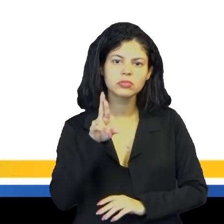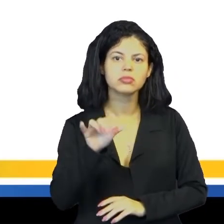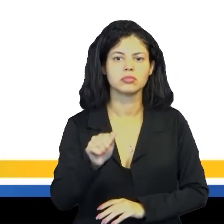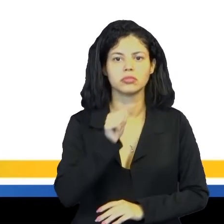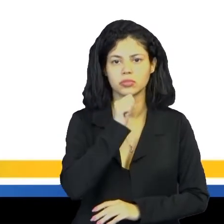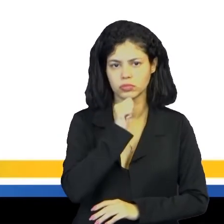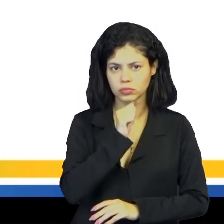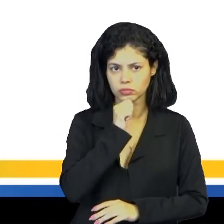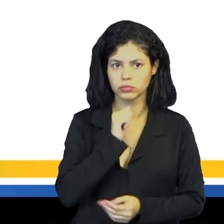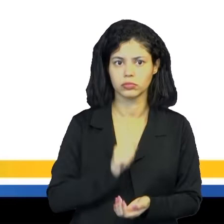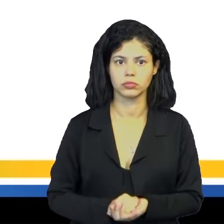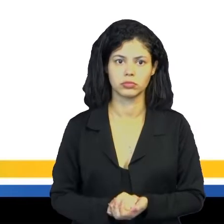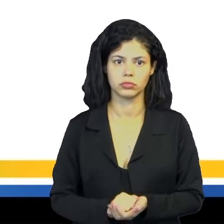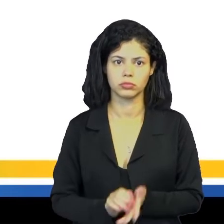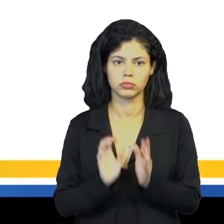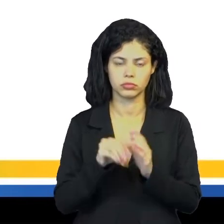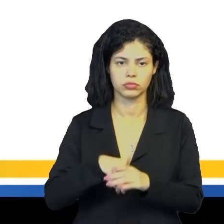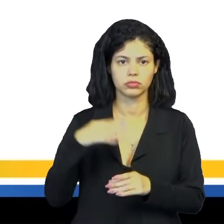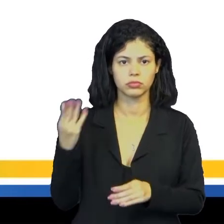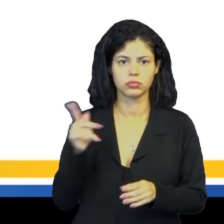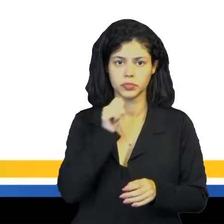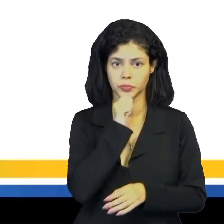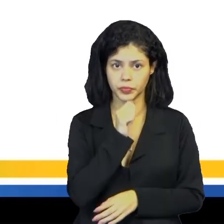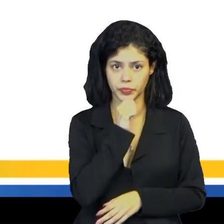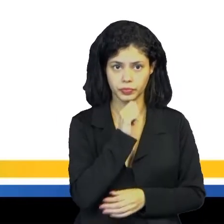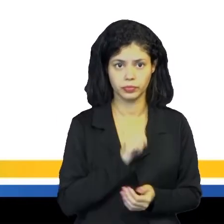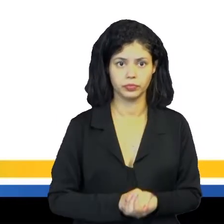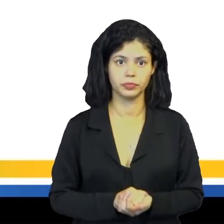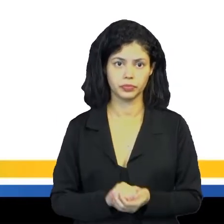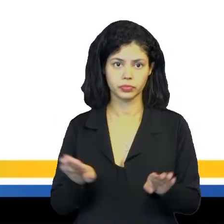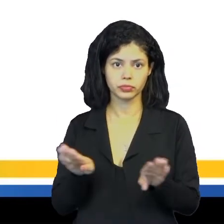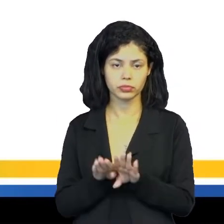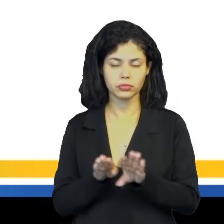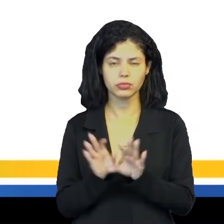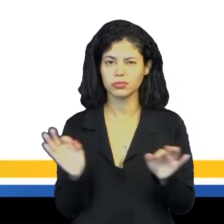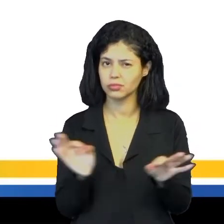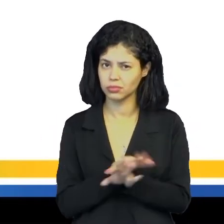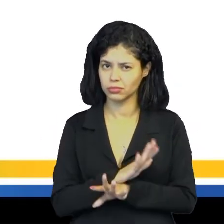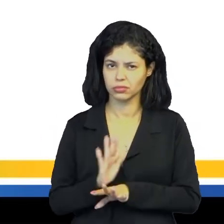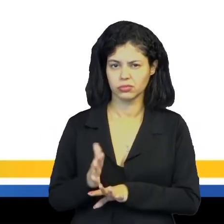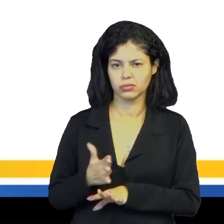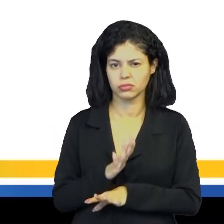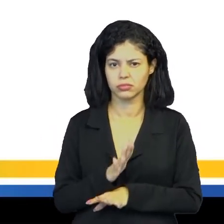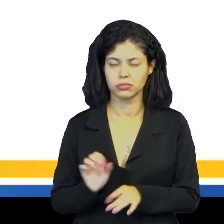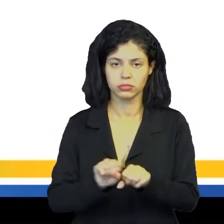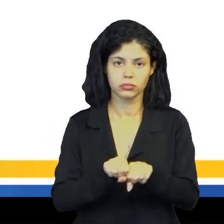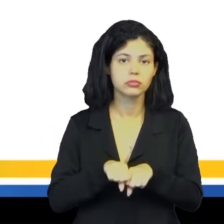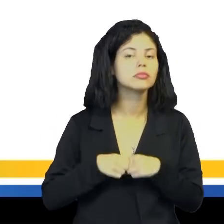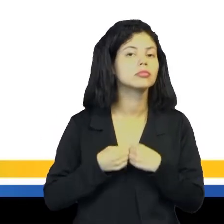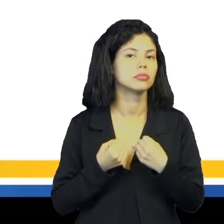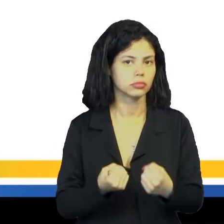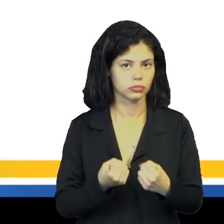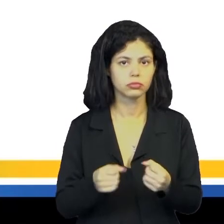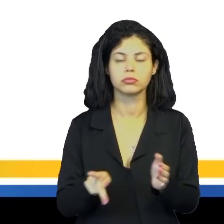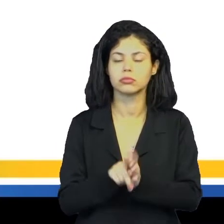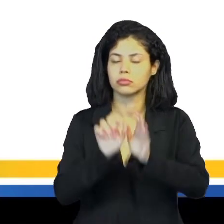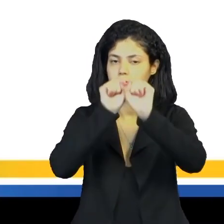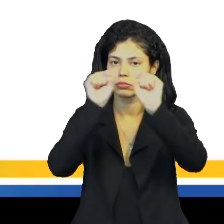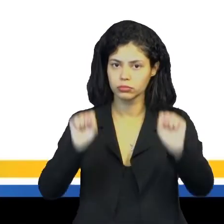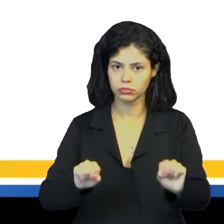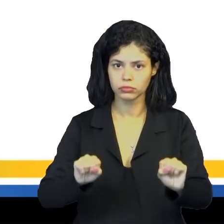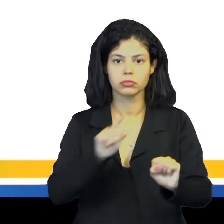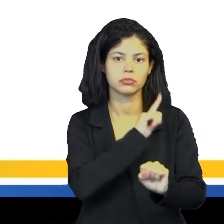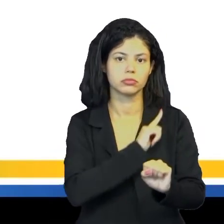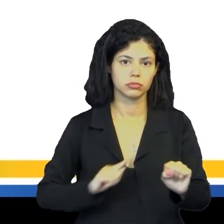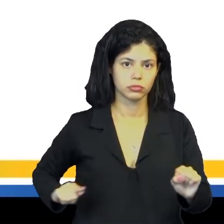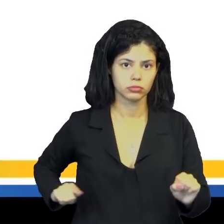dos governadores que ficavam fora da política oligárquica, terminam ali por causar uma ruptura nesse sistema. E os